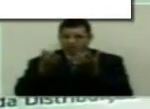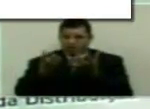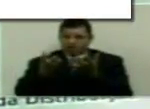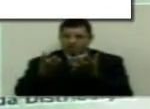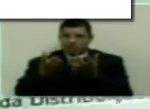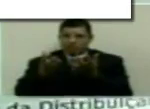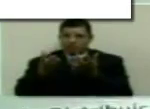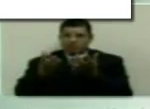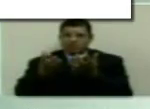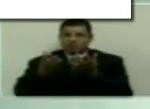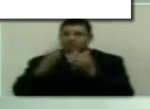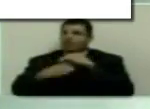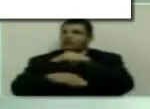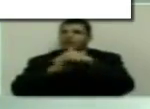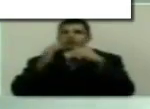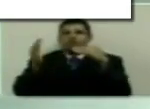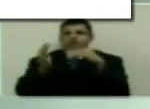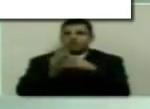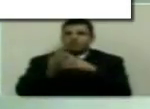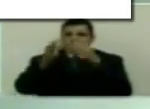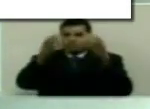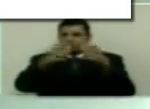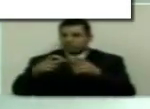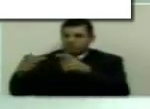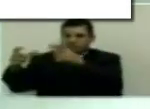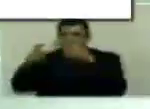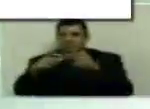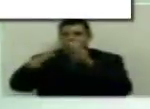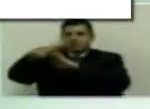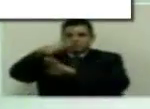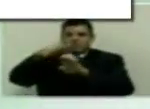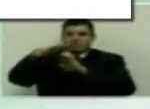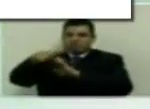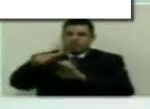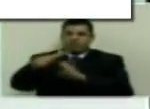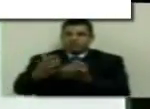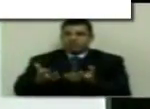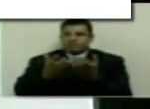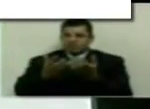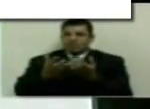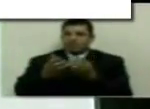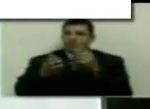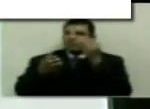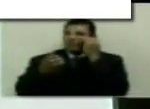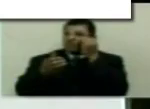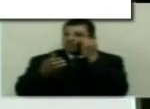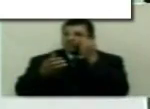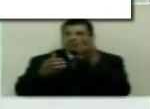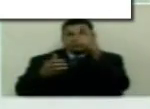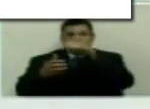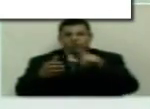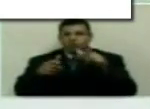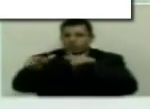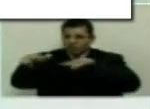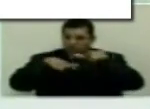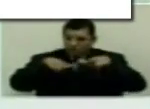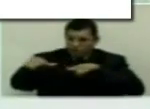determinou a todas as áreas da empresa que revisassem